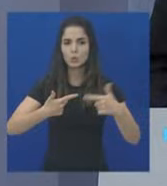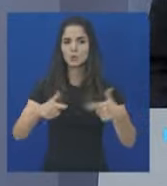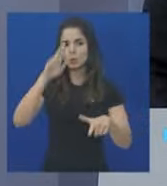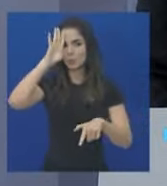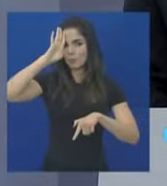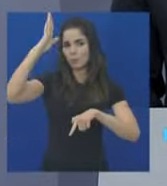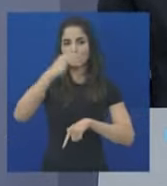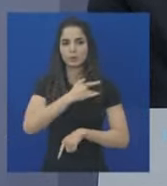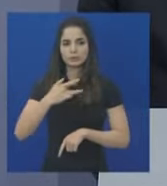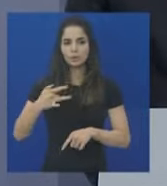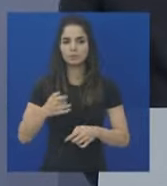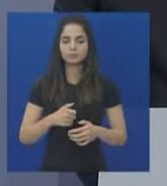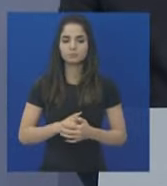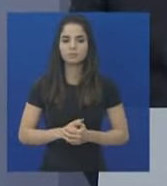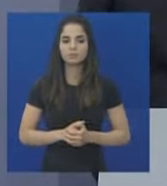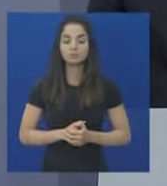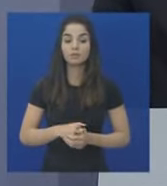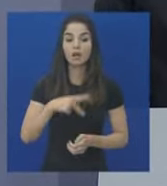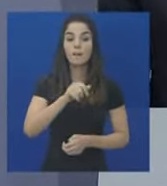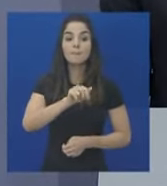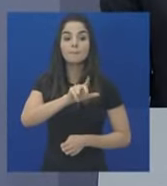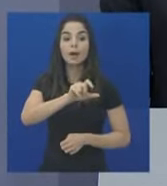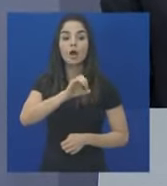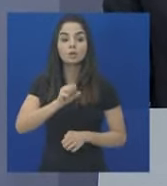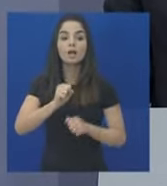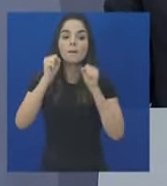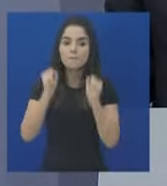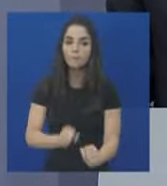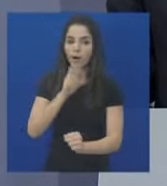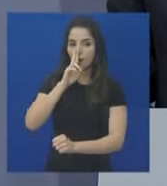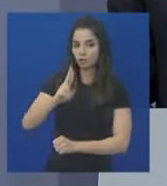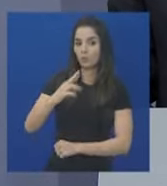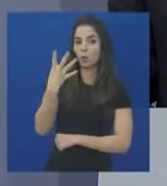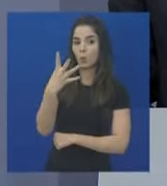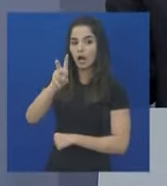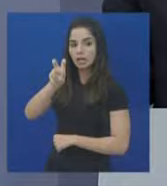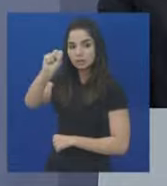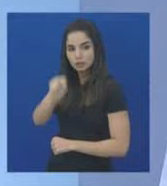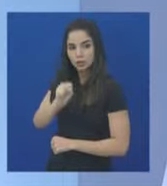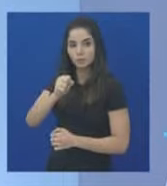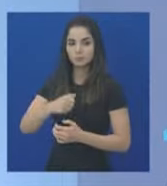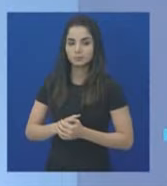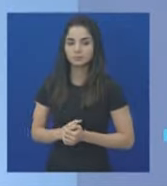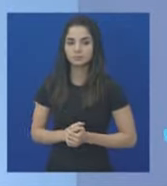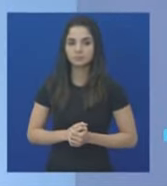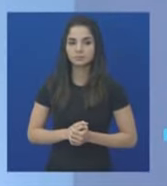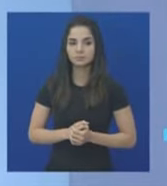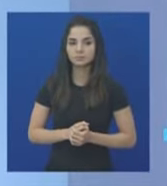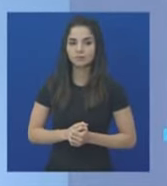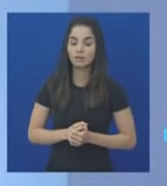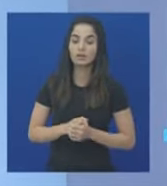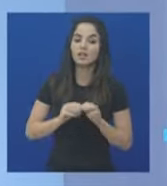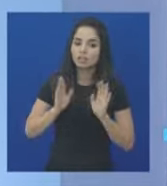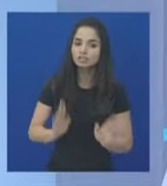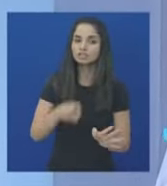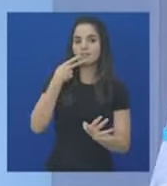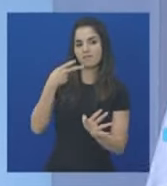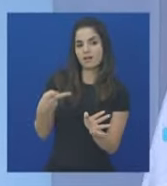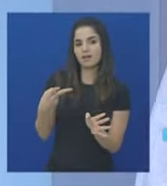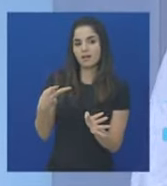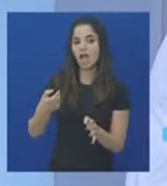saúde. O candidato Paulo César, o senhor tem 45 segundos para a réplica a partir de agora. Bem, como eu disse,